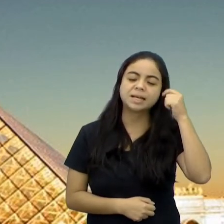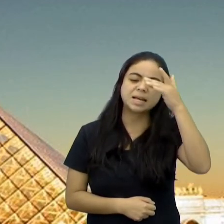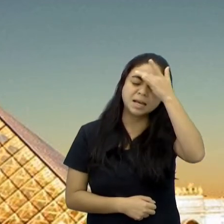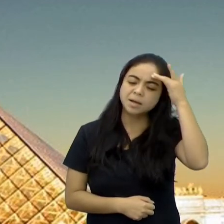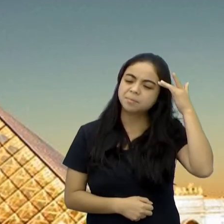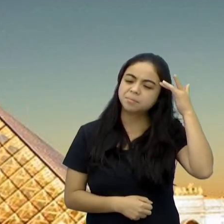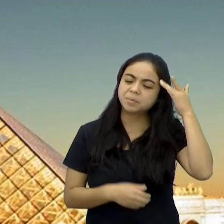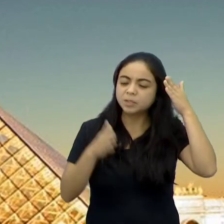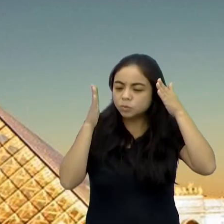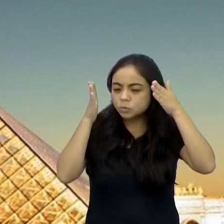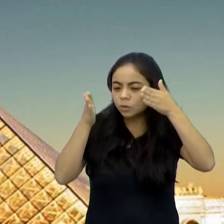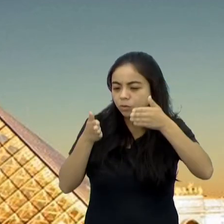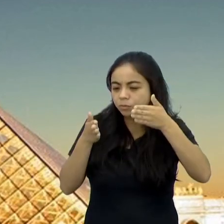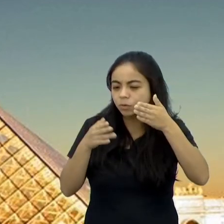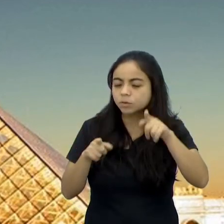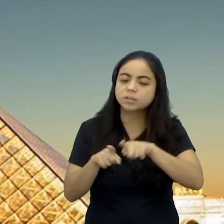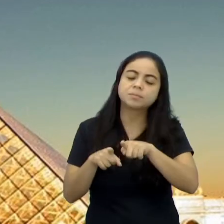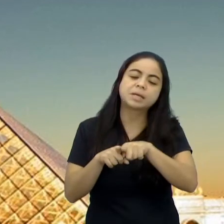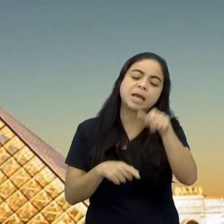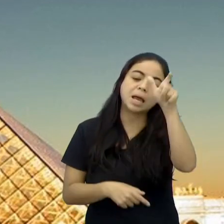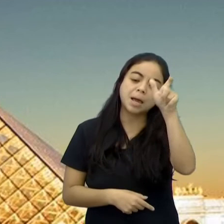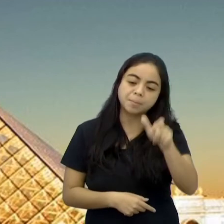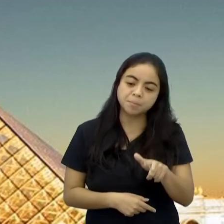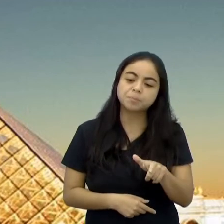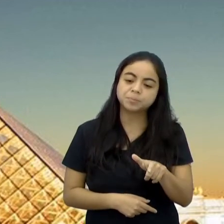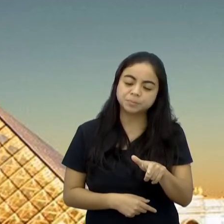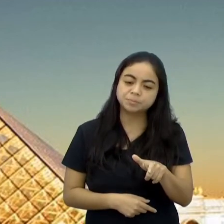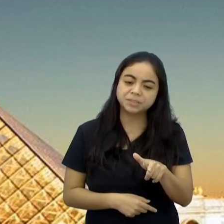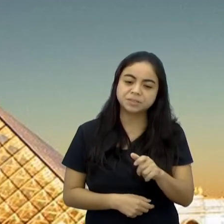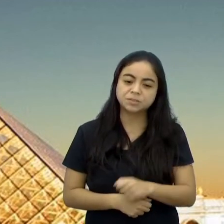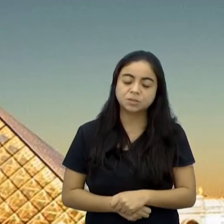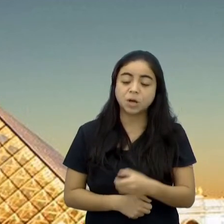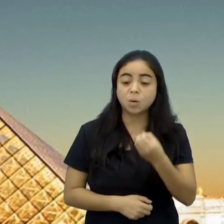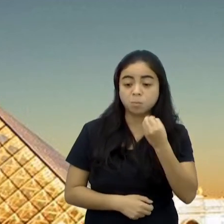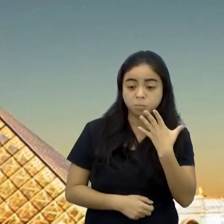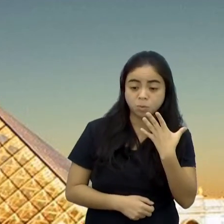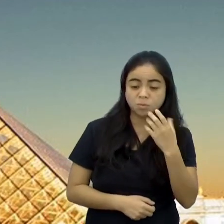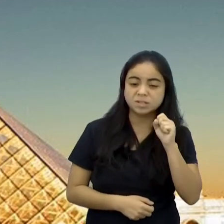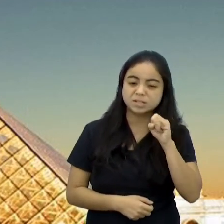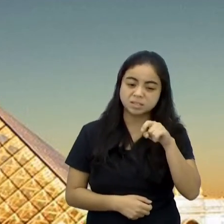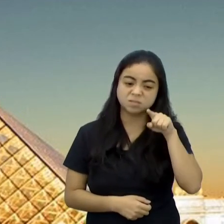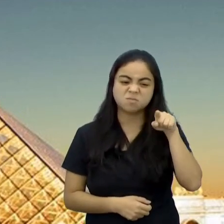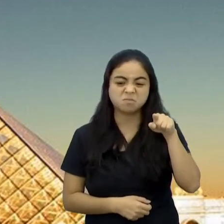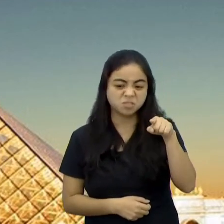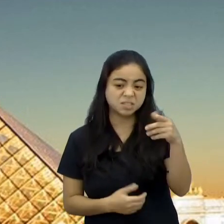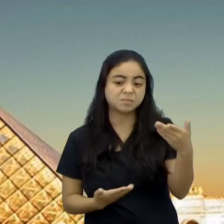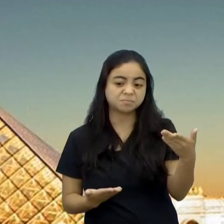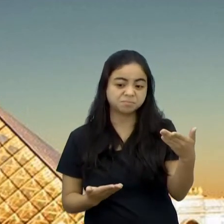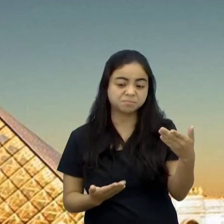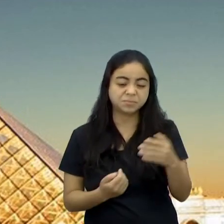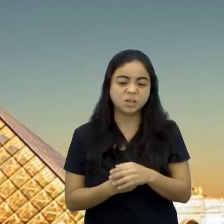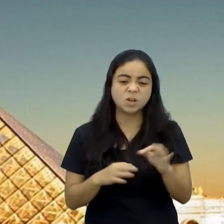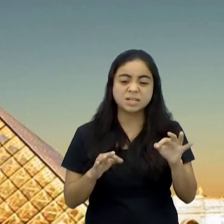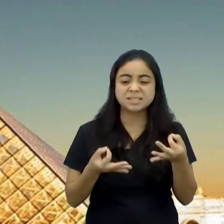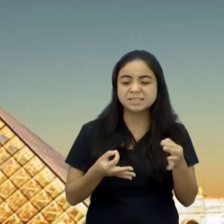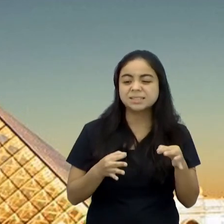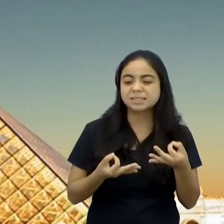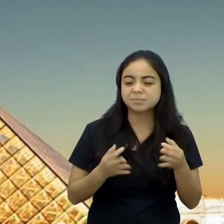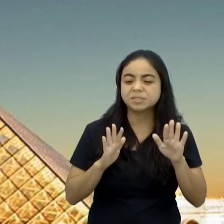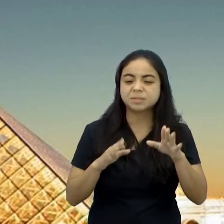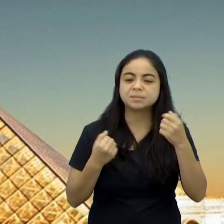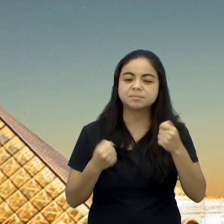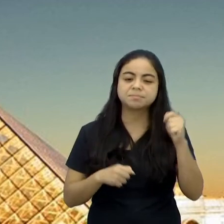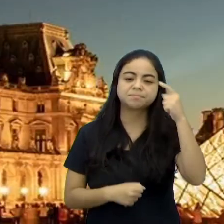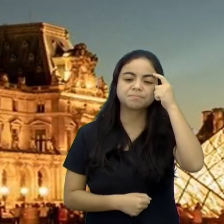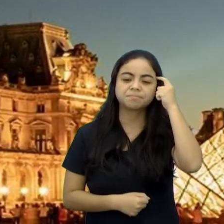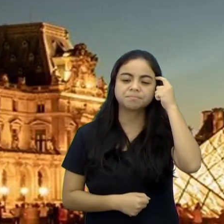público, quem é o personagem do meme, se vale a pena, se fosse com você. São coisas simples, mas que precisam ser